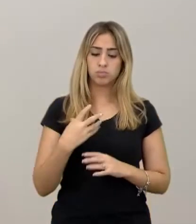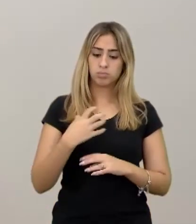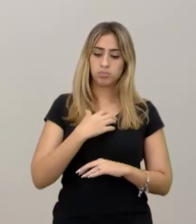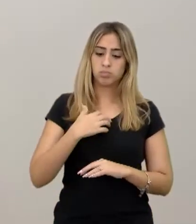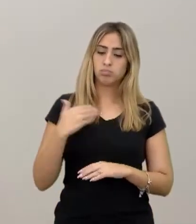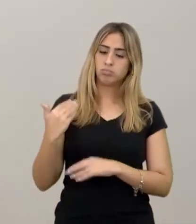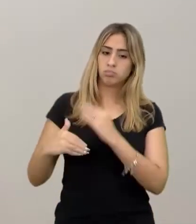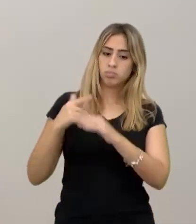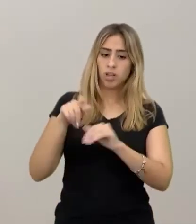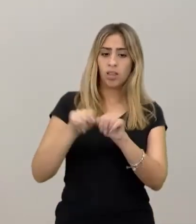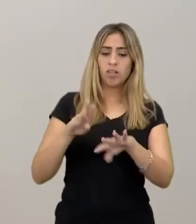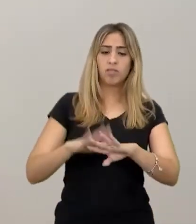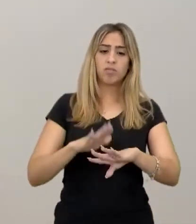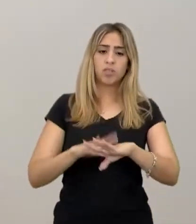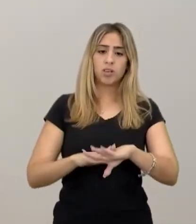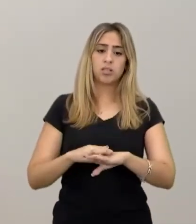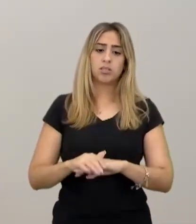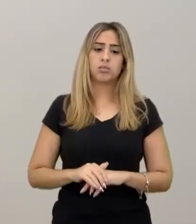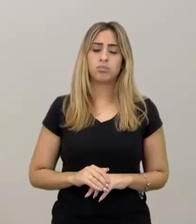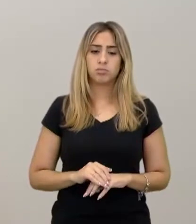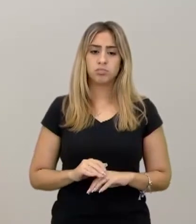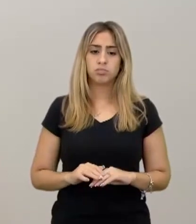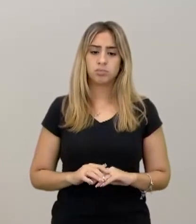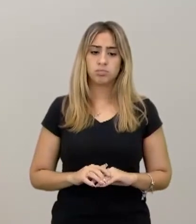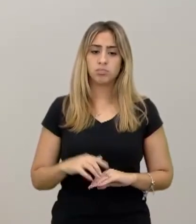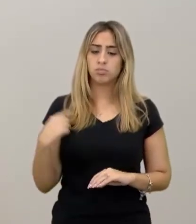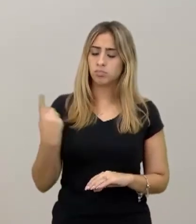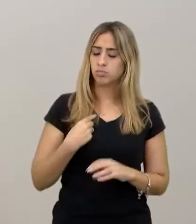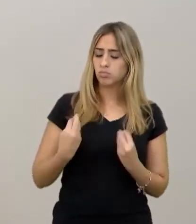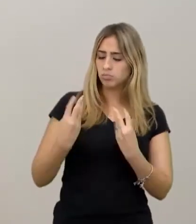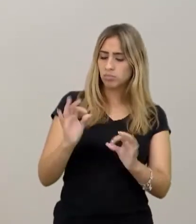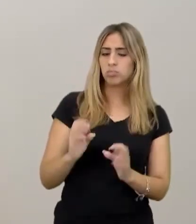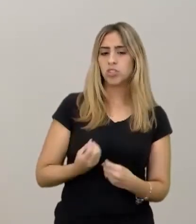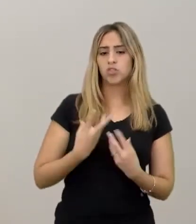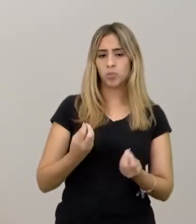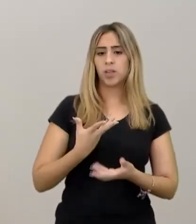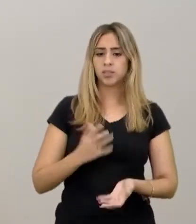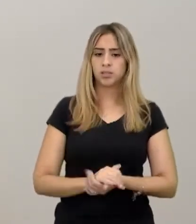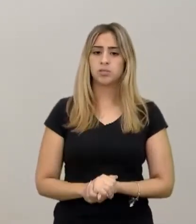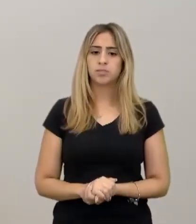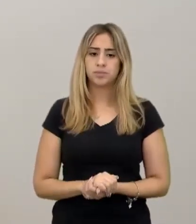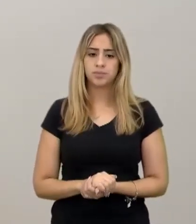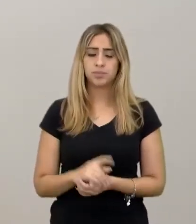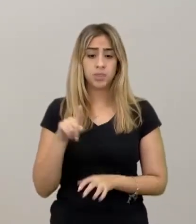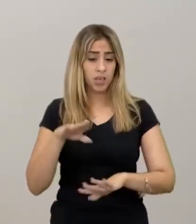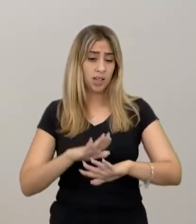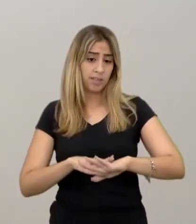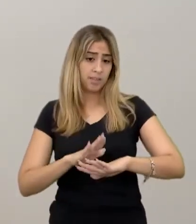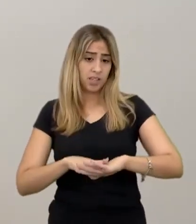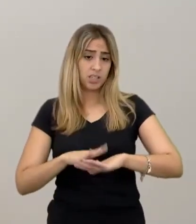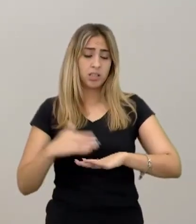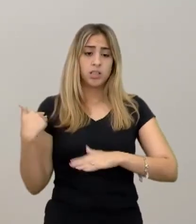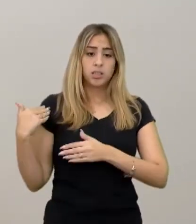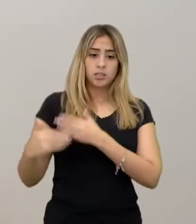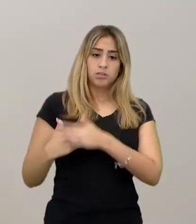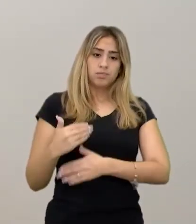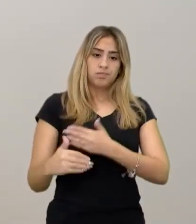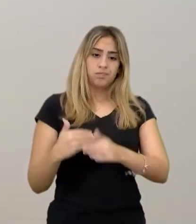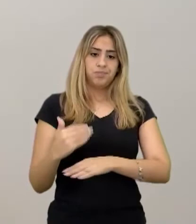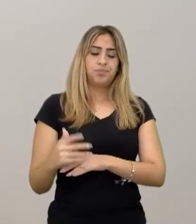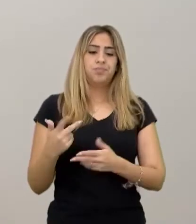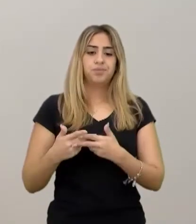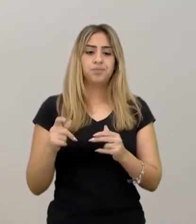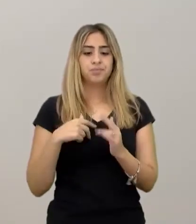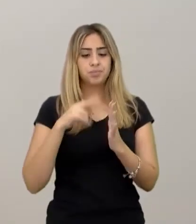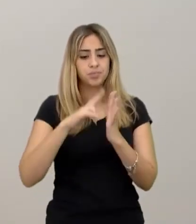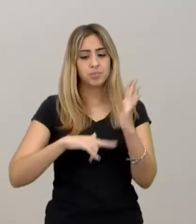forma como ela é feita, até anotei aqui, ó, pra gente dar direitinho a informação, olha só. Ela é feita ela é